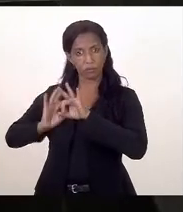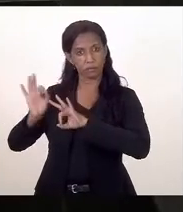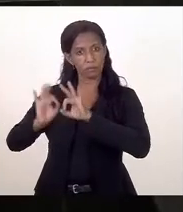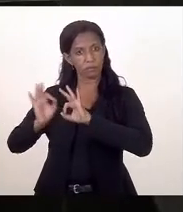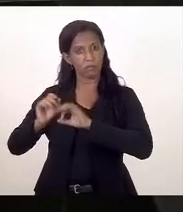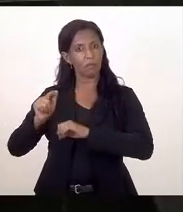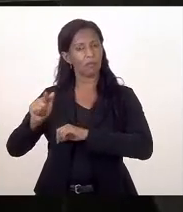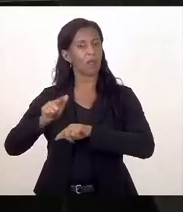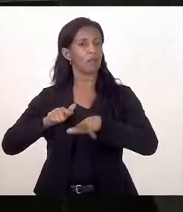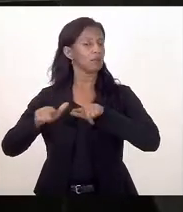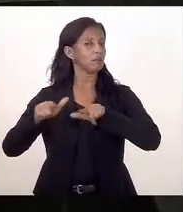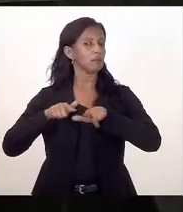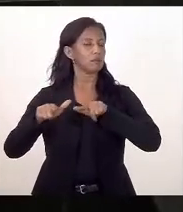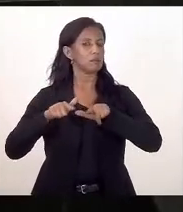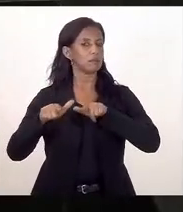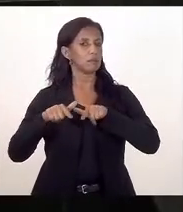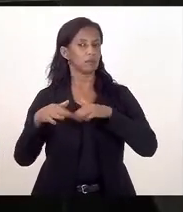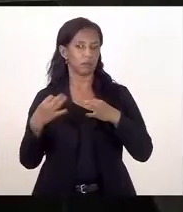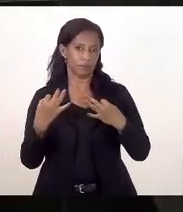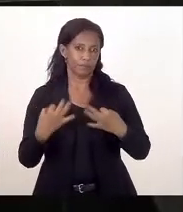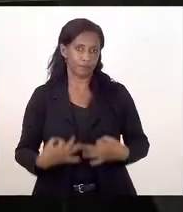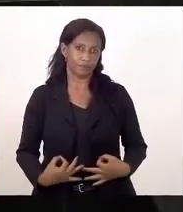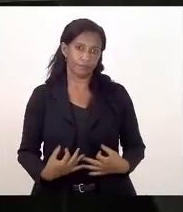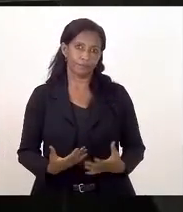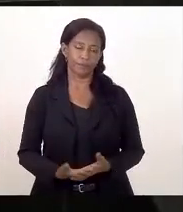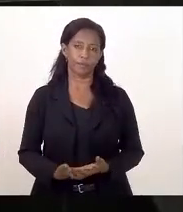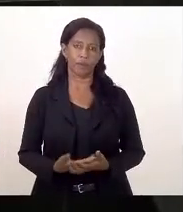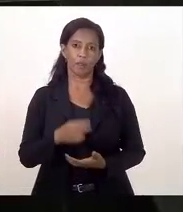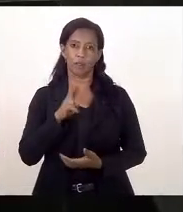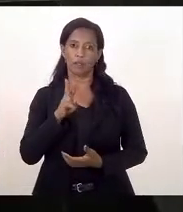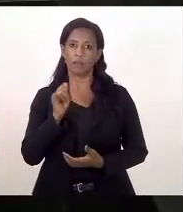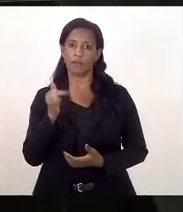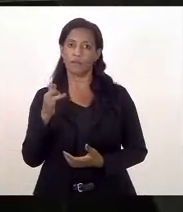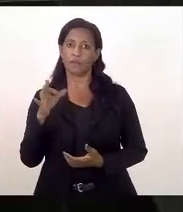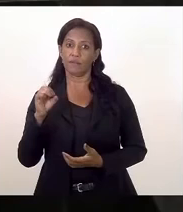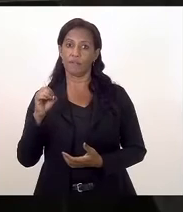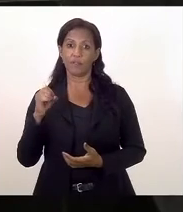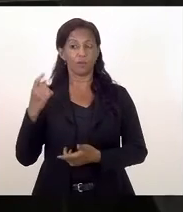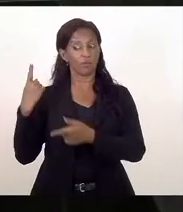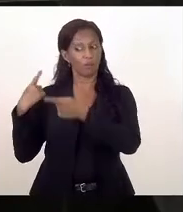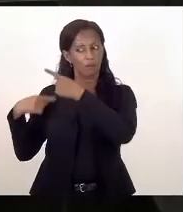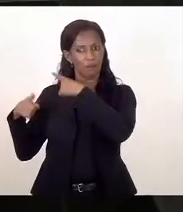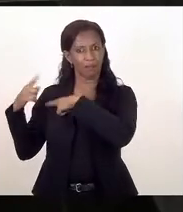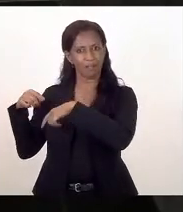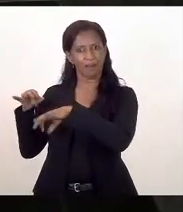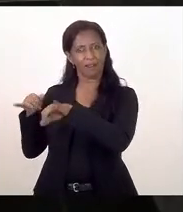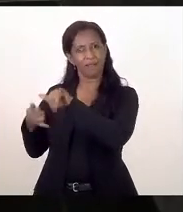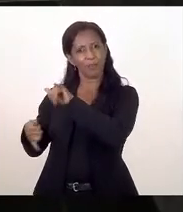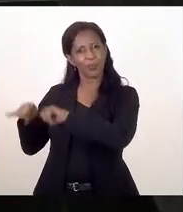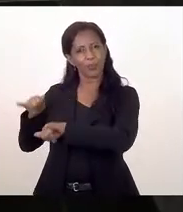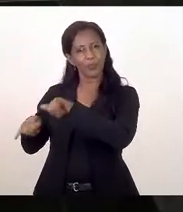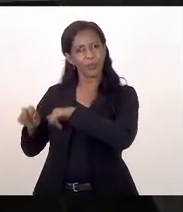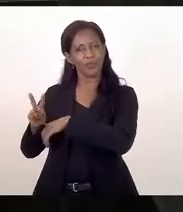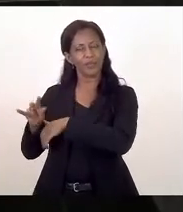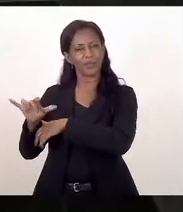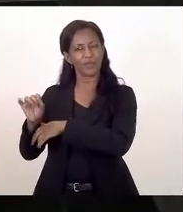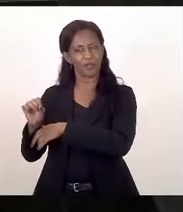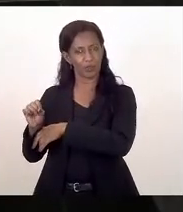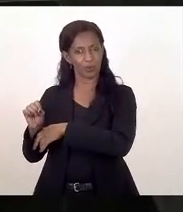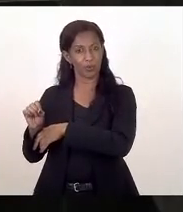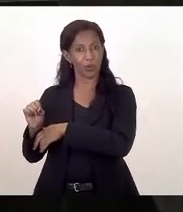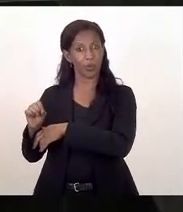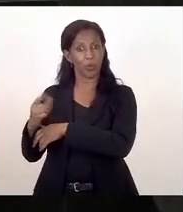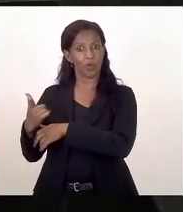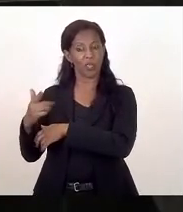ela trabalhou, evidentemente, com o vírus dominante naquela época, porque quem está produzindo a